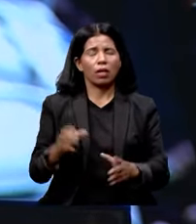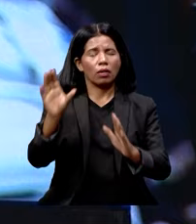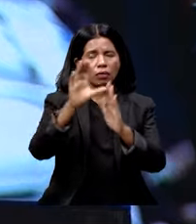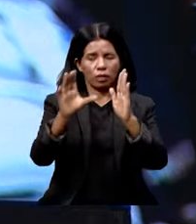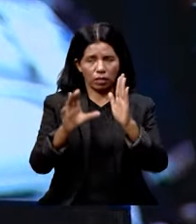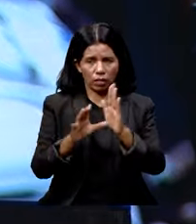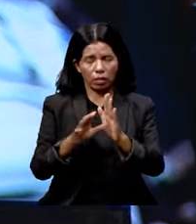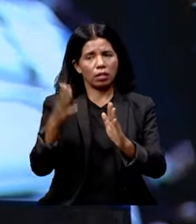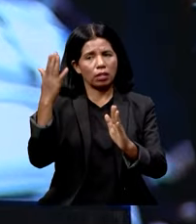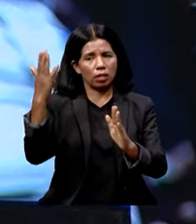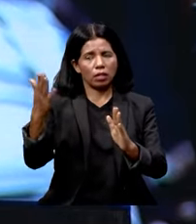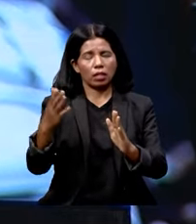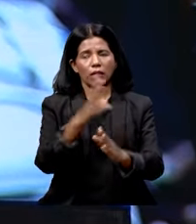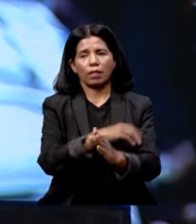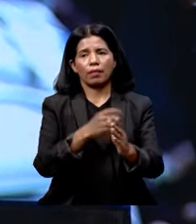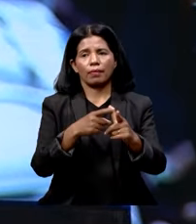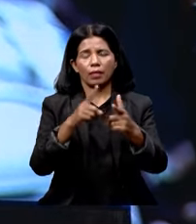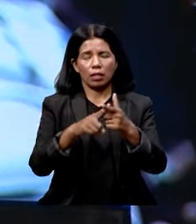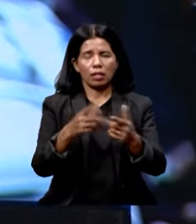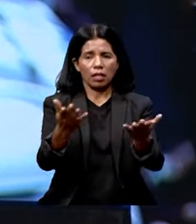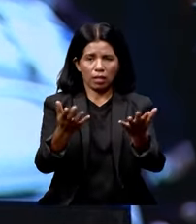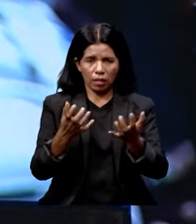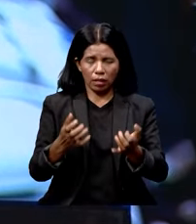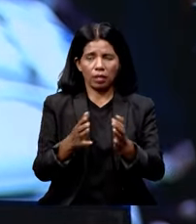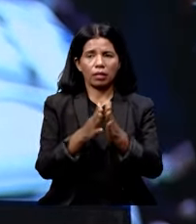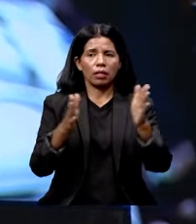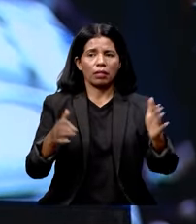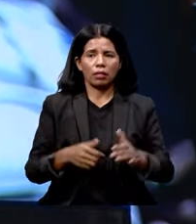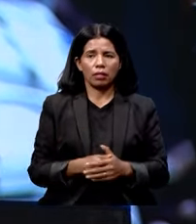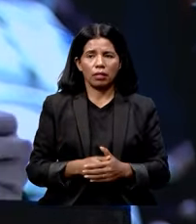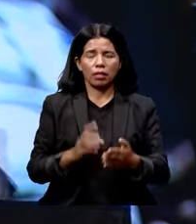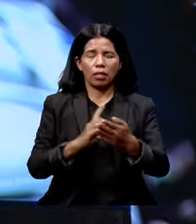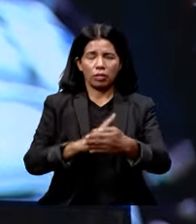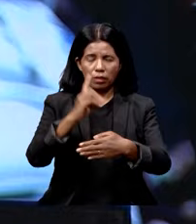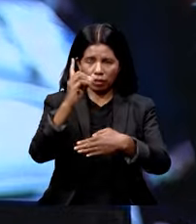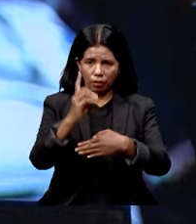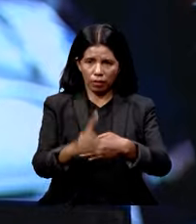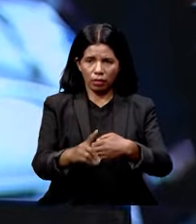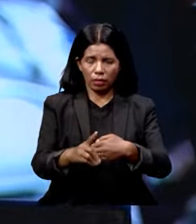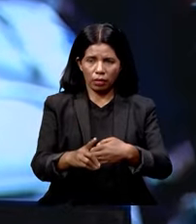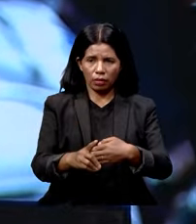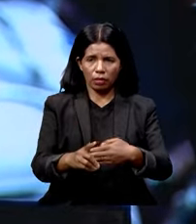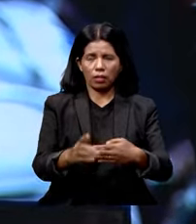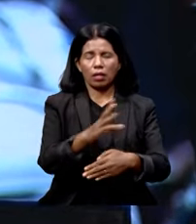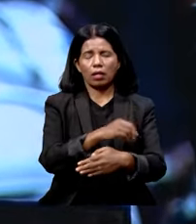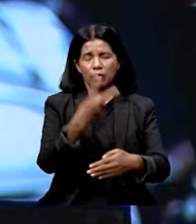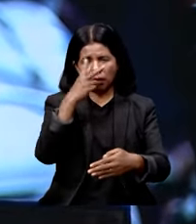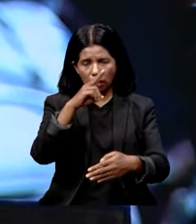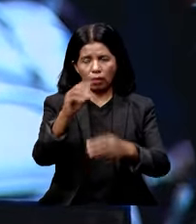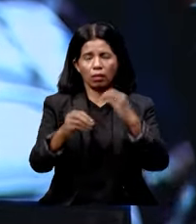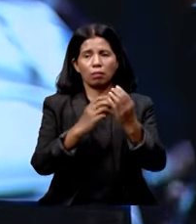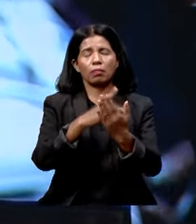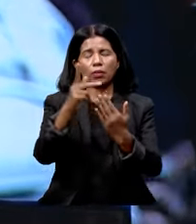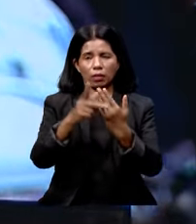constitucionalmente ir a iniciativa a tu desenvolve, a tu estimula